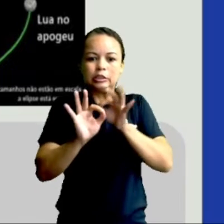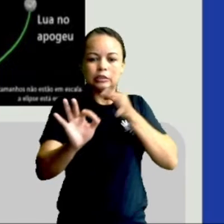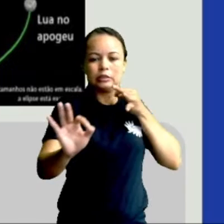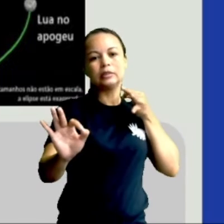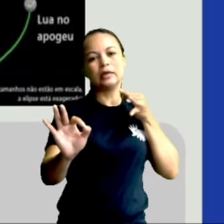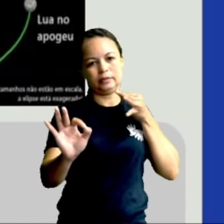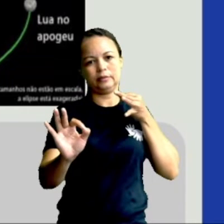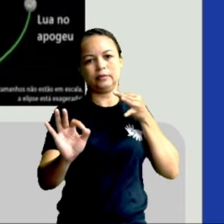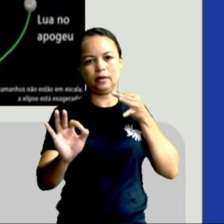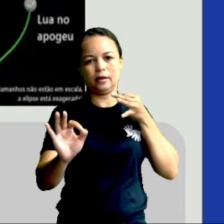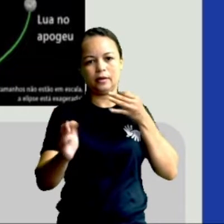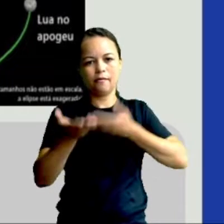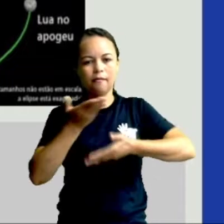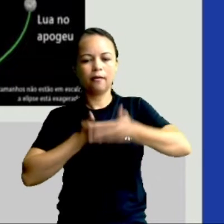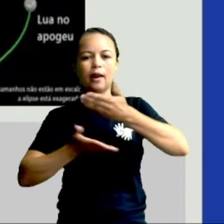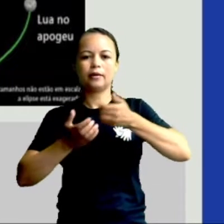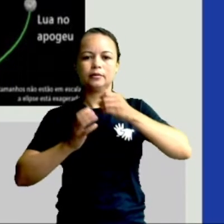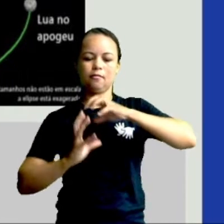Terra,